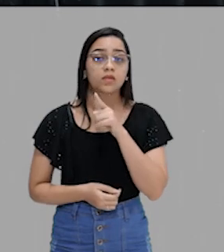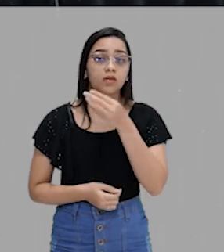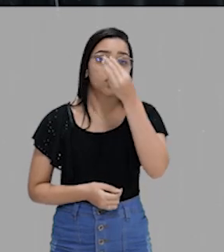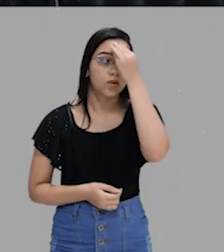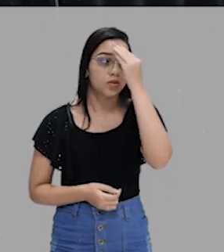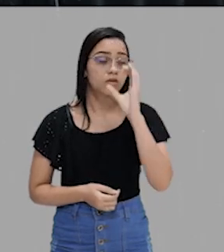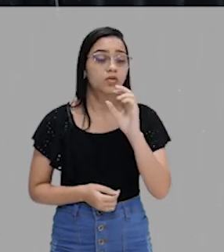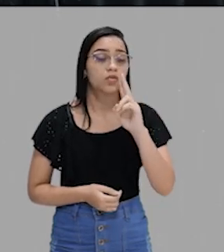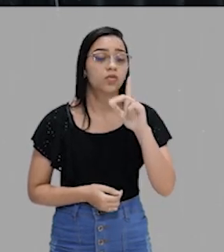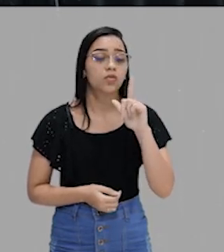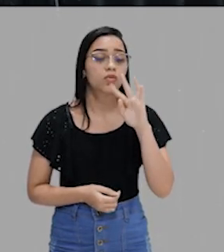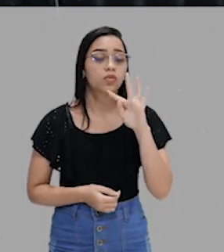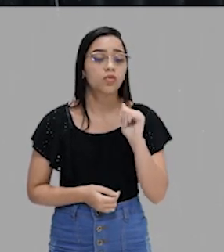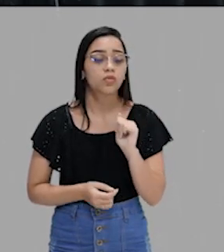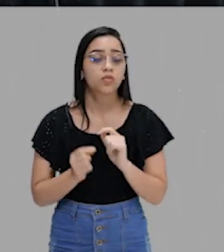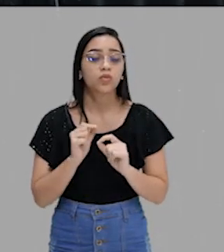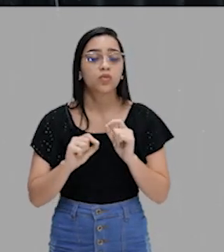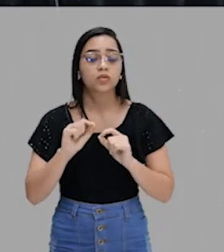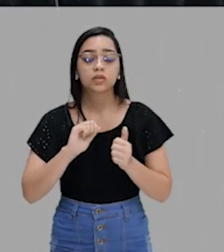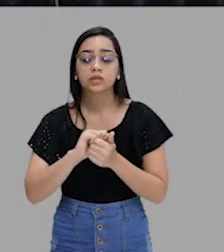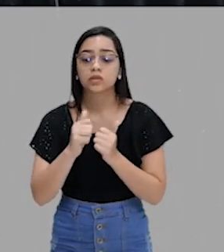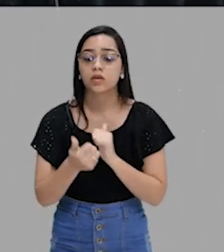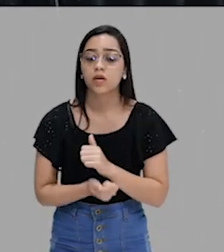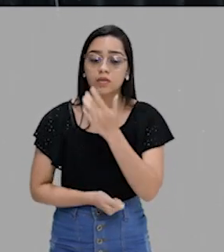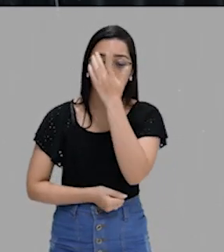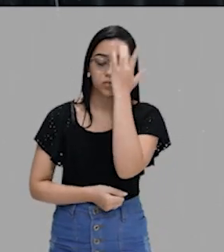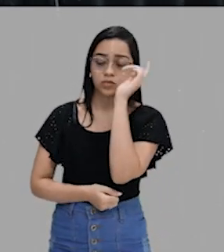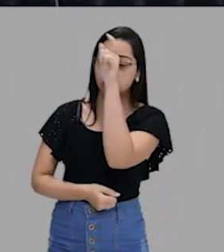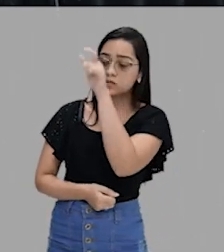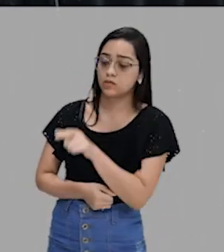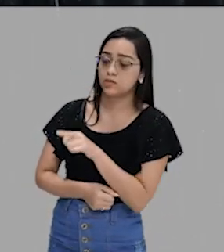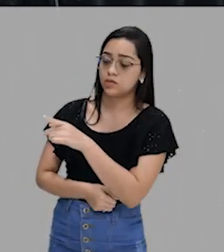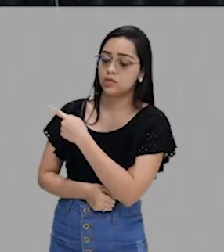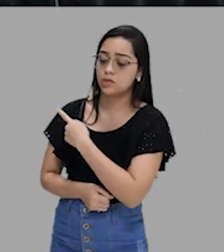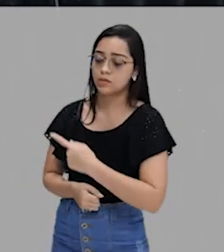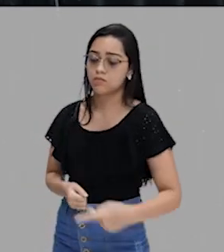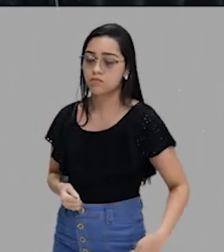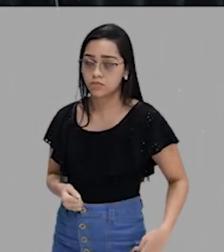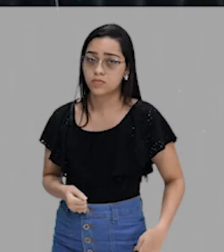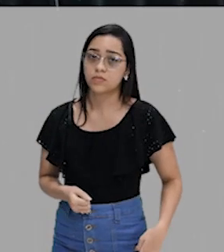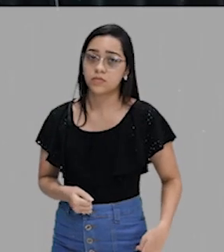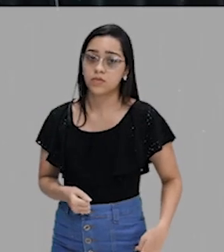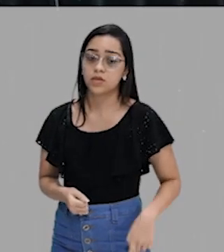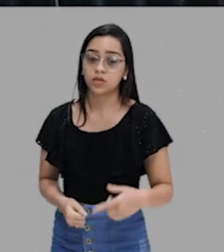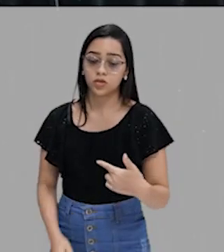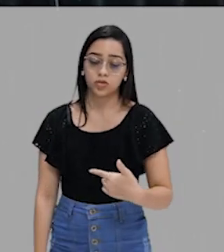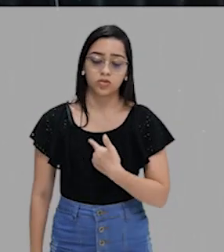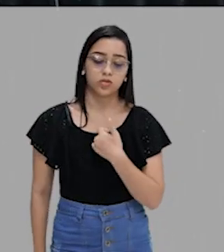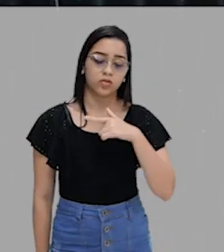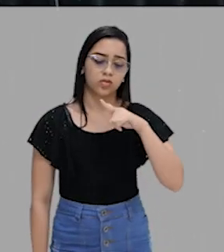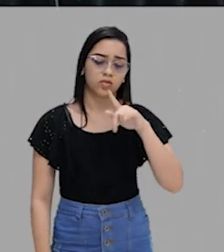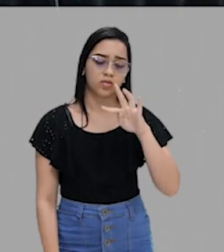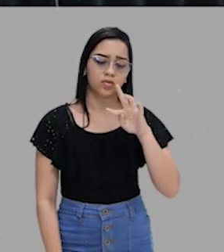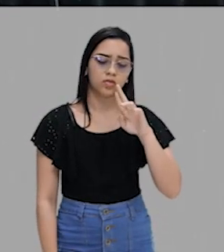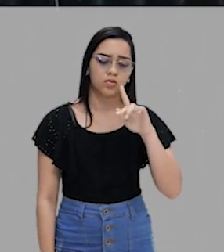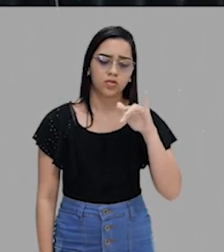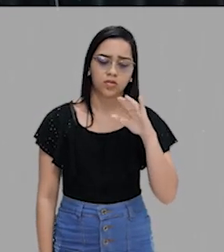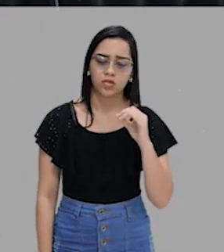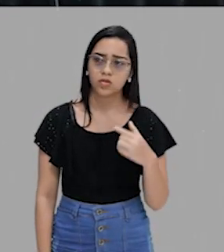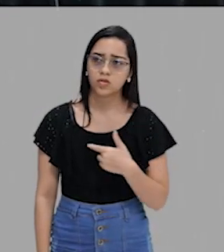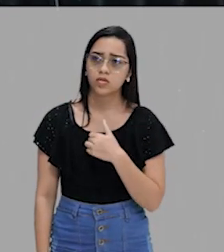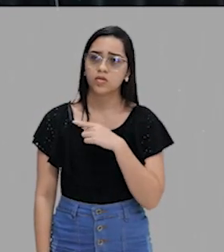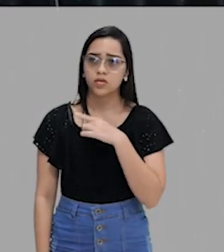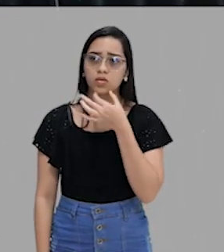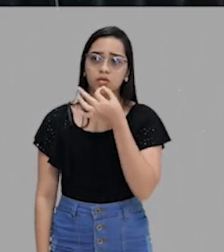se adequou ao seu interlocutor, que no caso é o presidente da República, Getúlio Vargas. Interessante, né? Interessante também